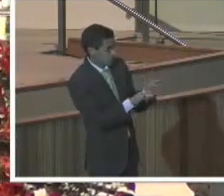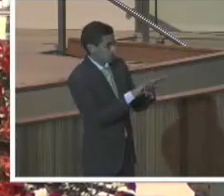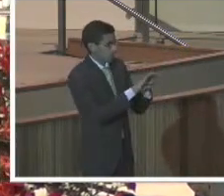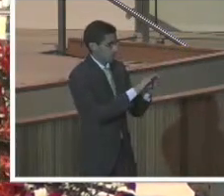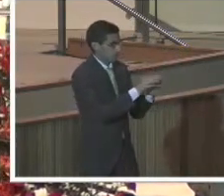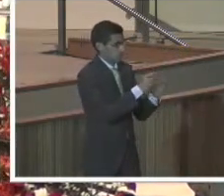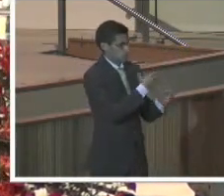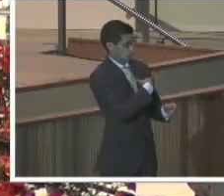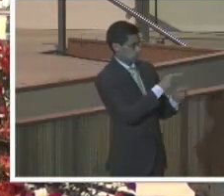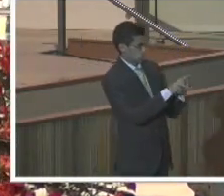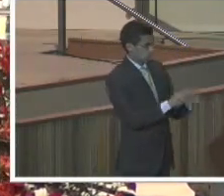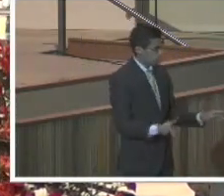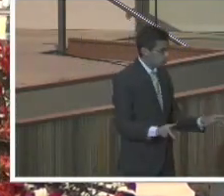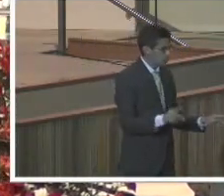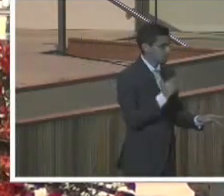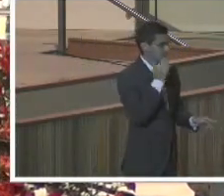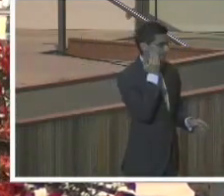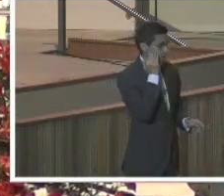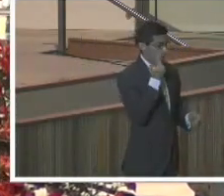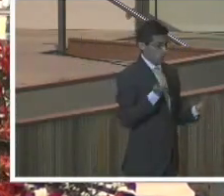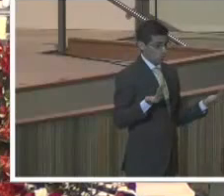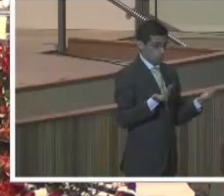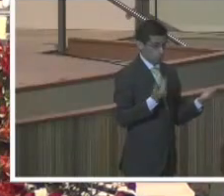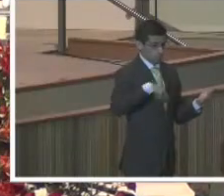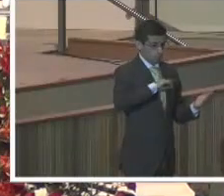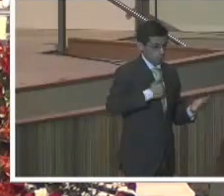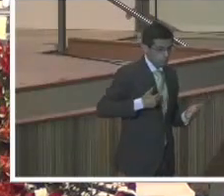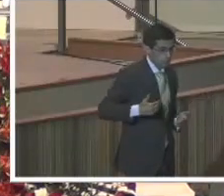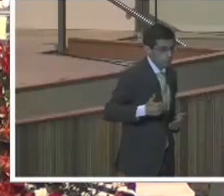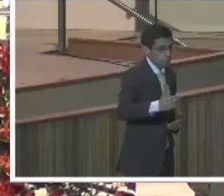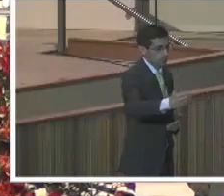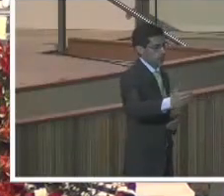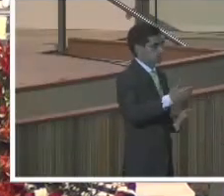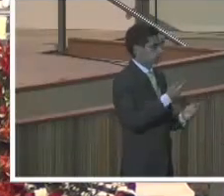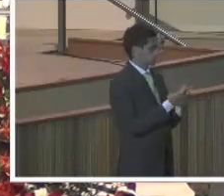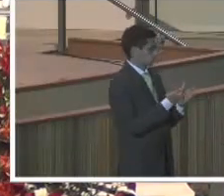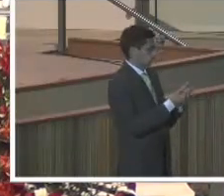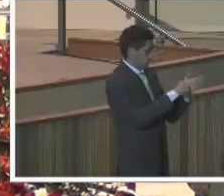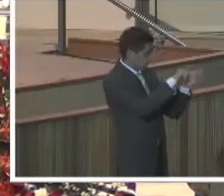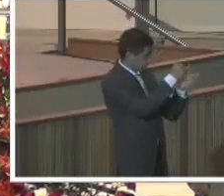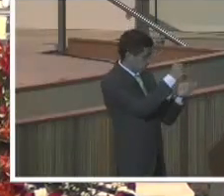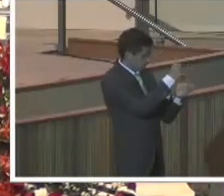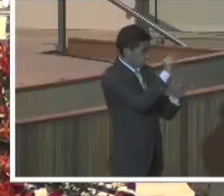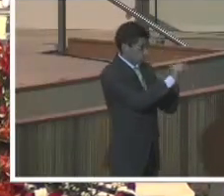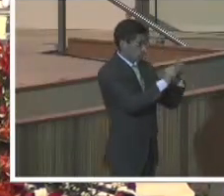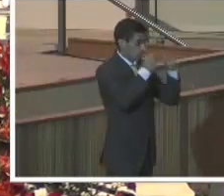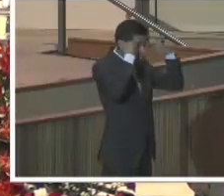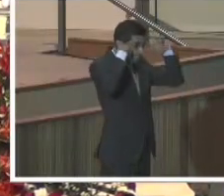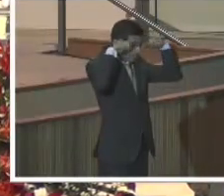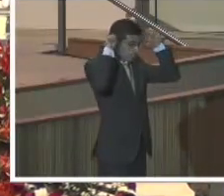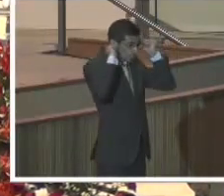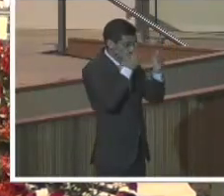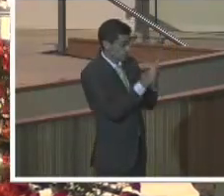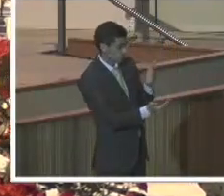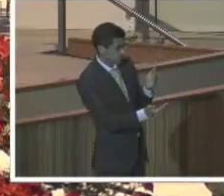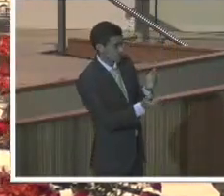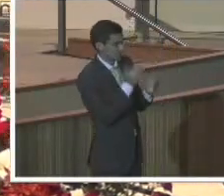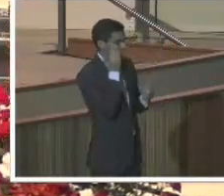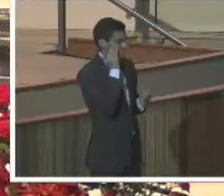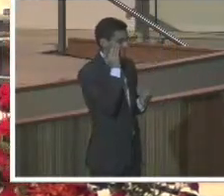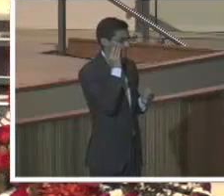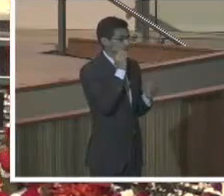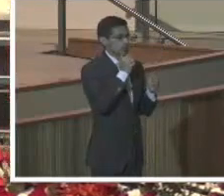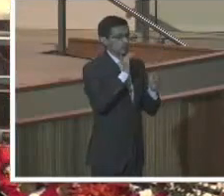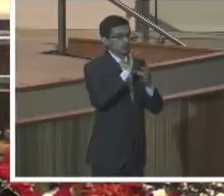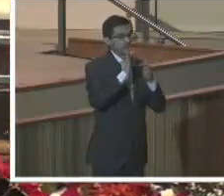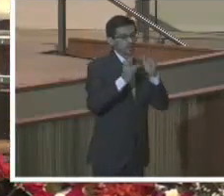Hoje a gente vai continuar a estudar a primeira parábola, que é a parábola da ovelha perdida. E aí Jesus,